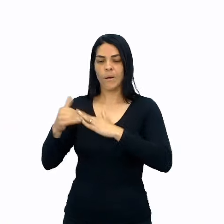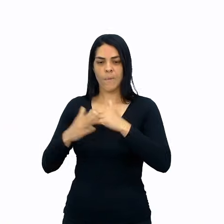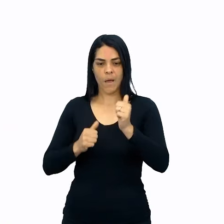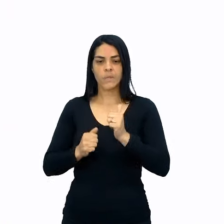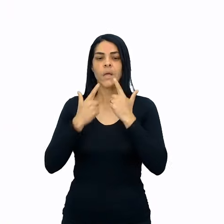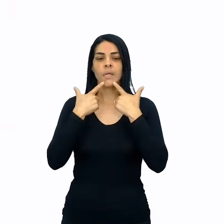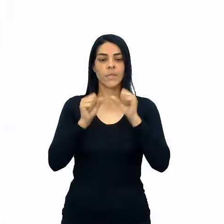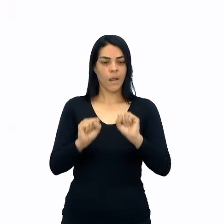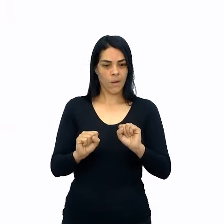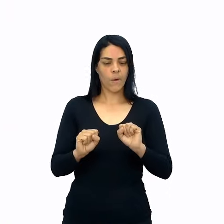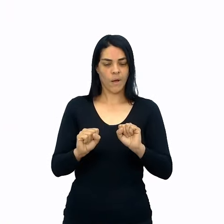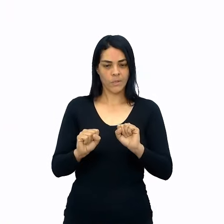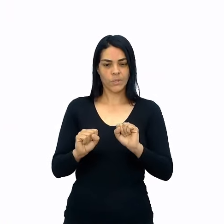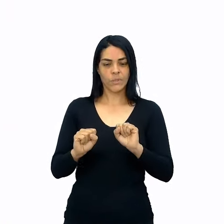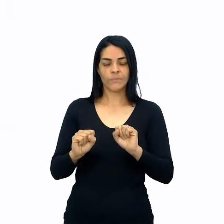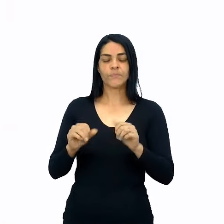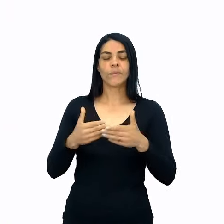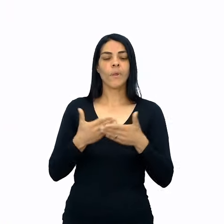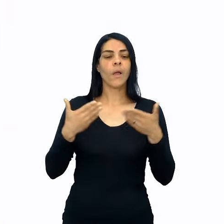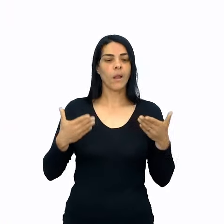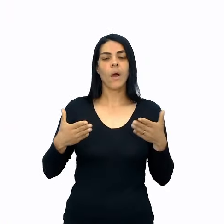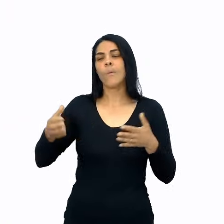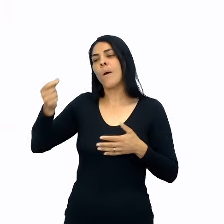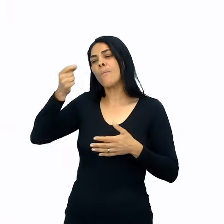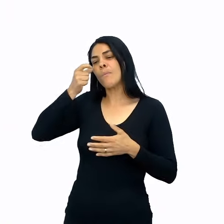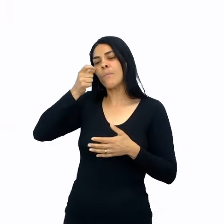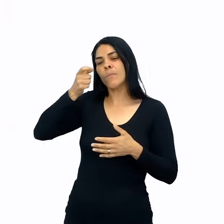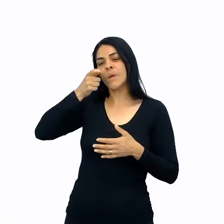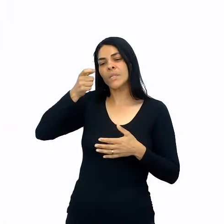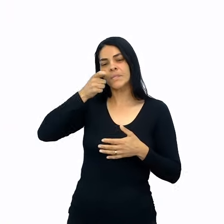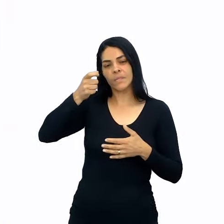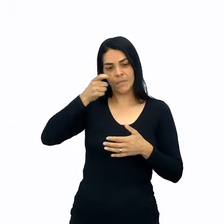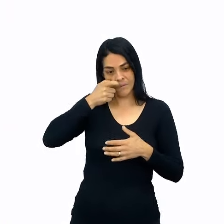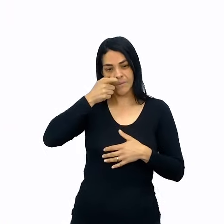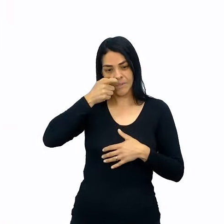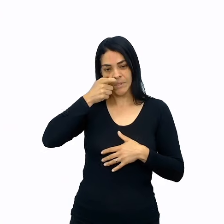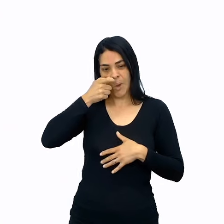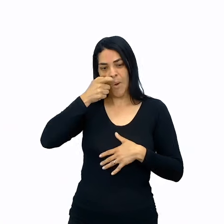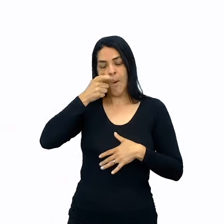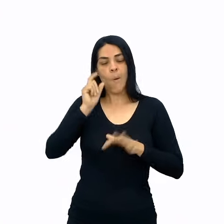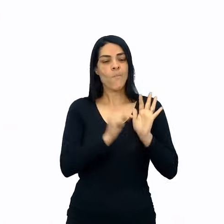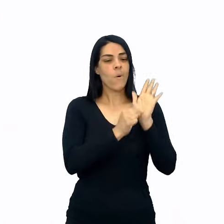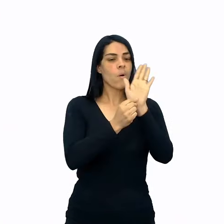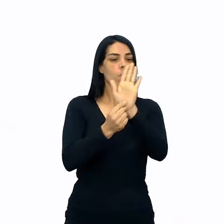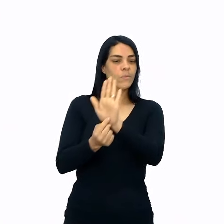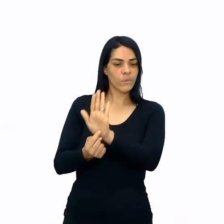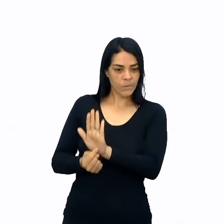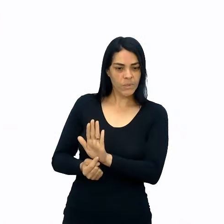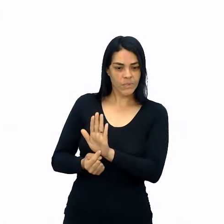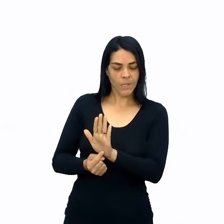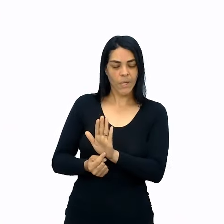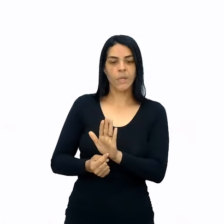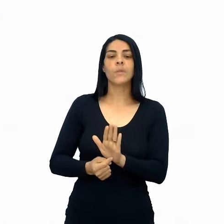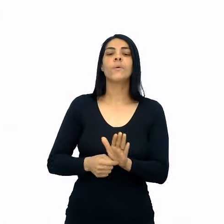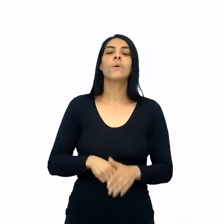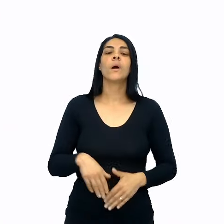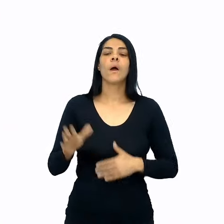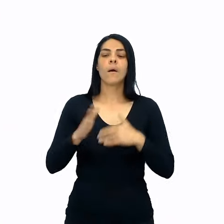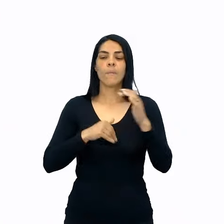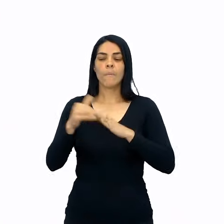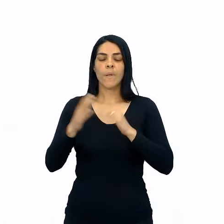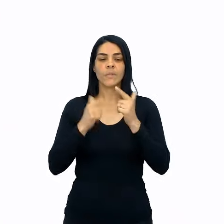linguagem, onde nós vamos observar que são manifestações de práticas de linguagens